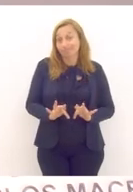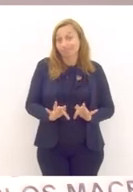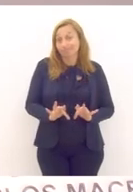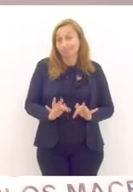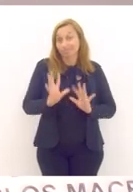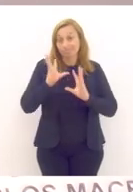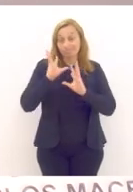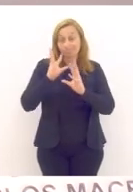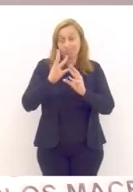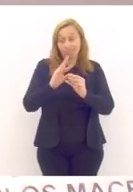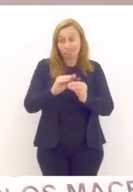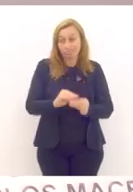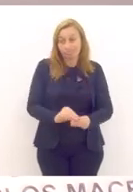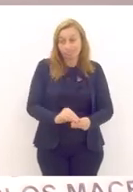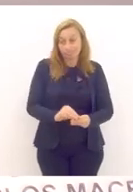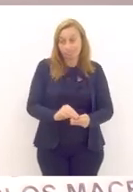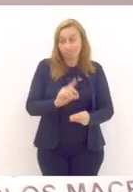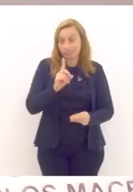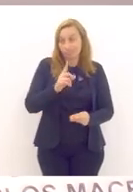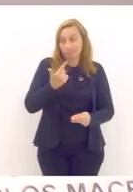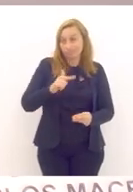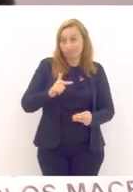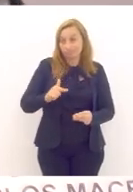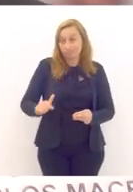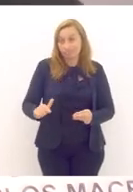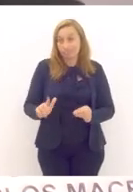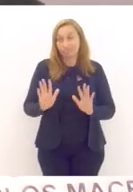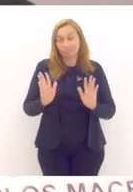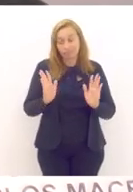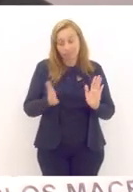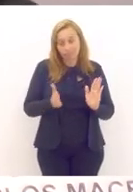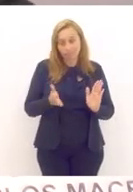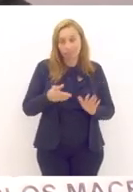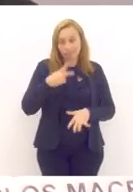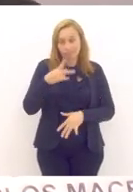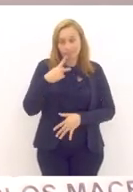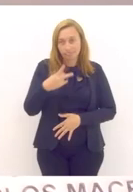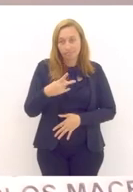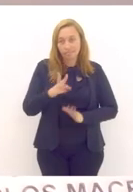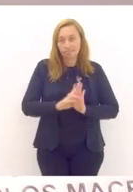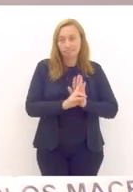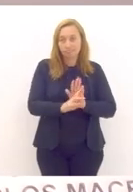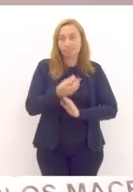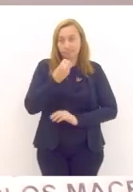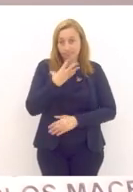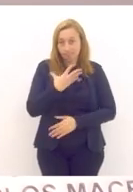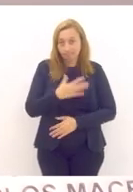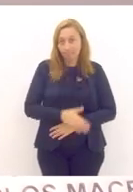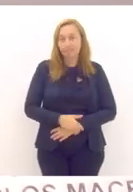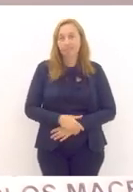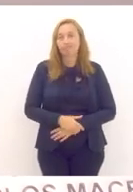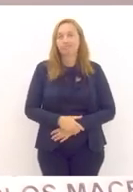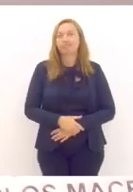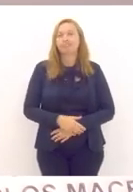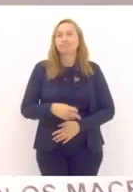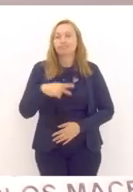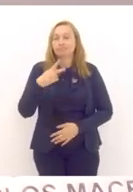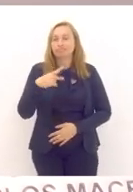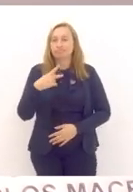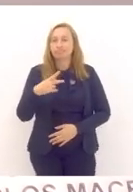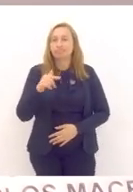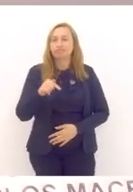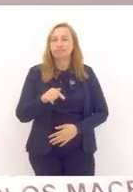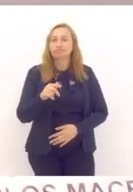máximo possível não ser redundante, já que aqui coloquei que fui muito bem representado. Eu queria destacar aqui a